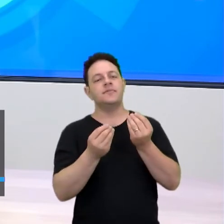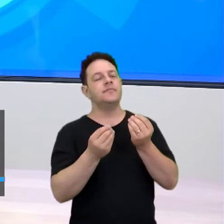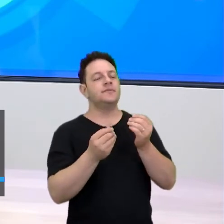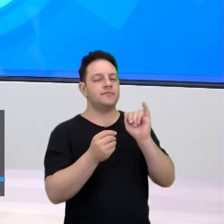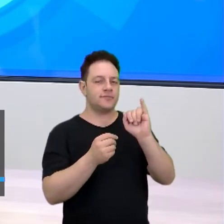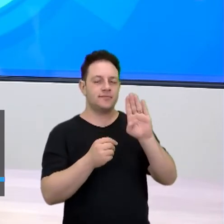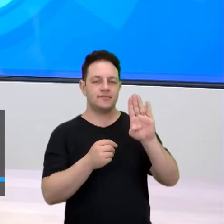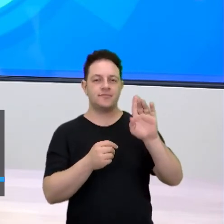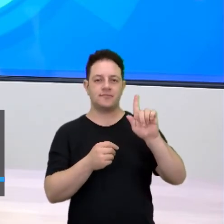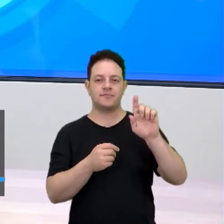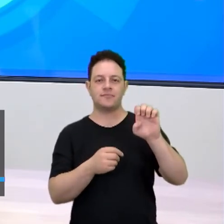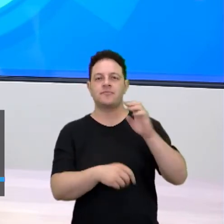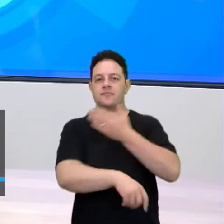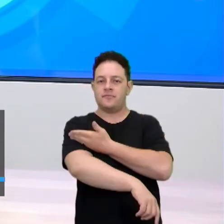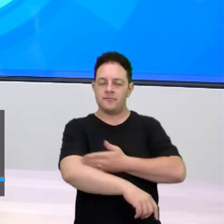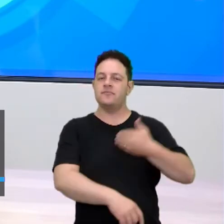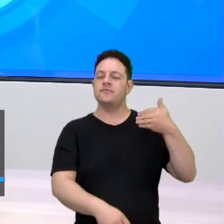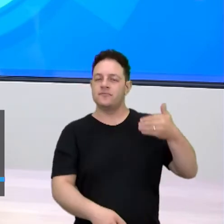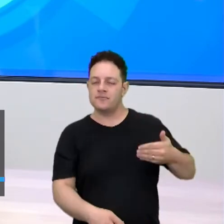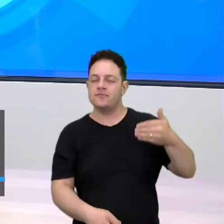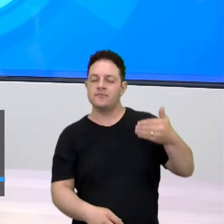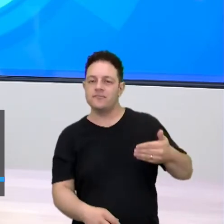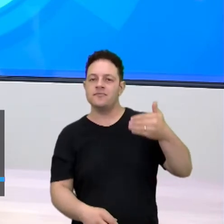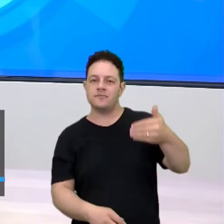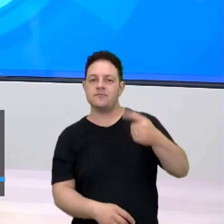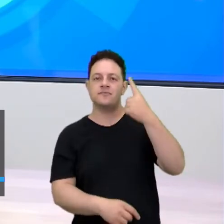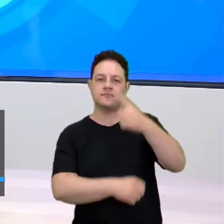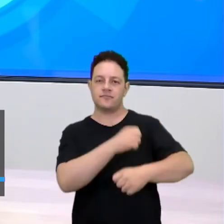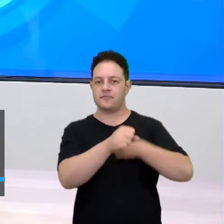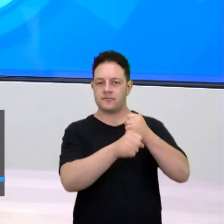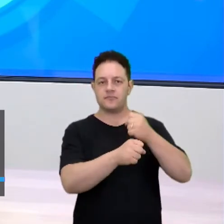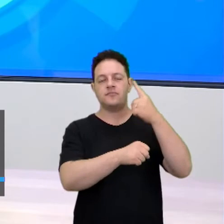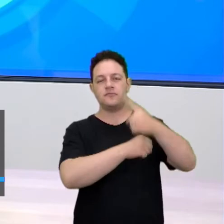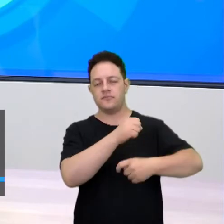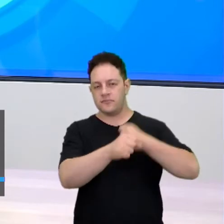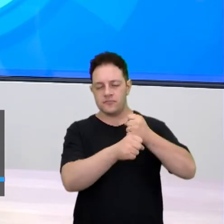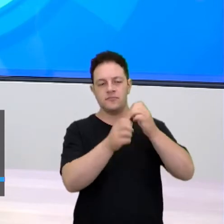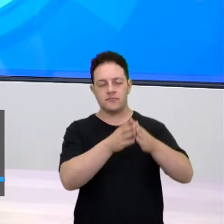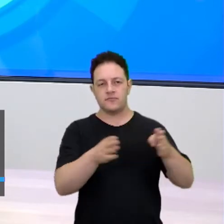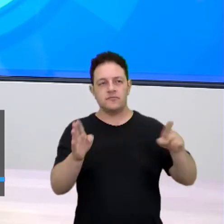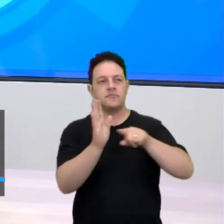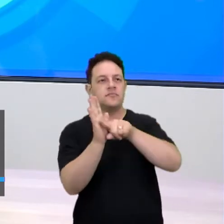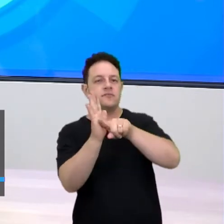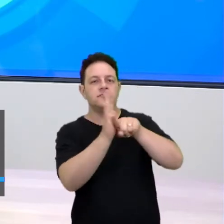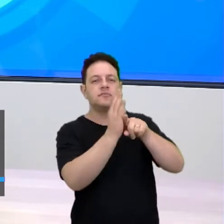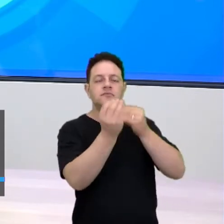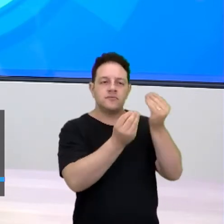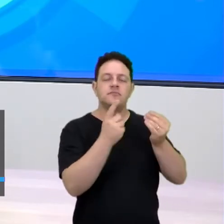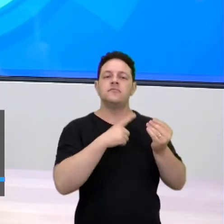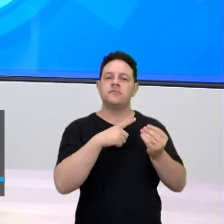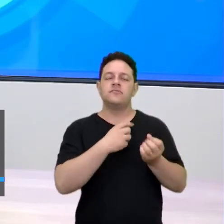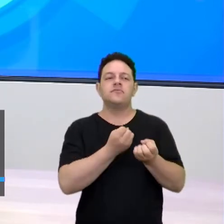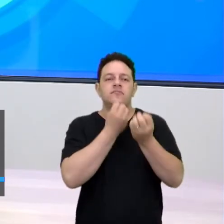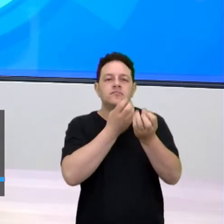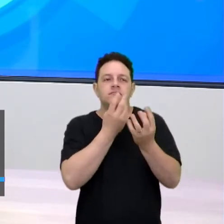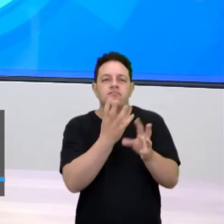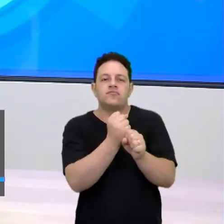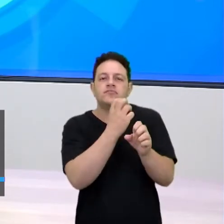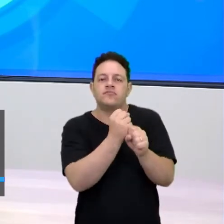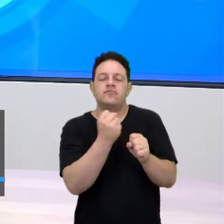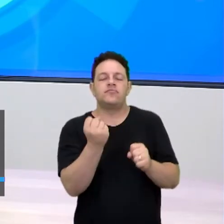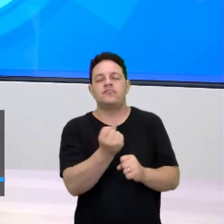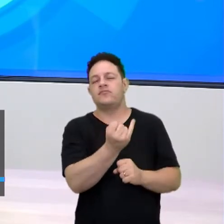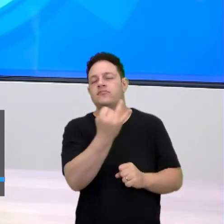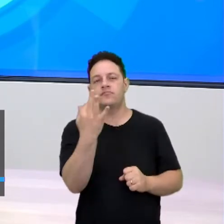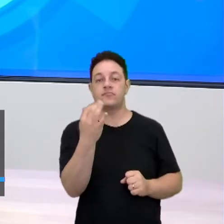IBGE faz constantemente durante o ano. Então tem vários valores aí para nós estarmos pesquisando e é interessante, né,